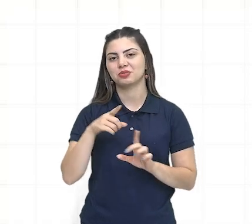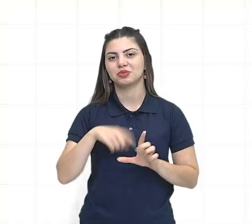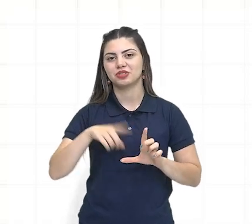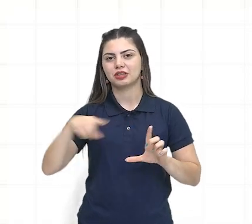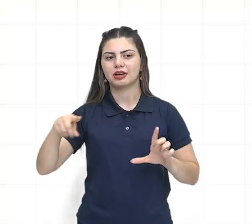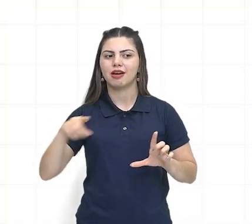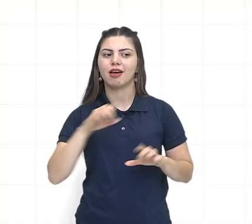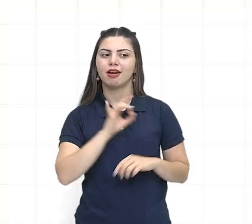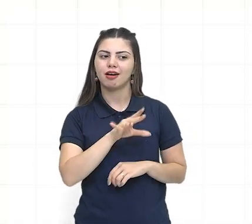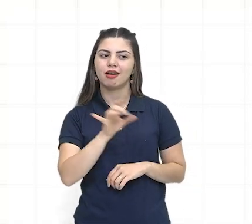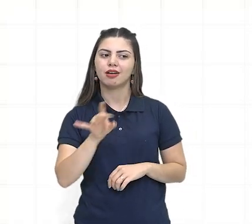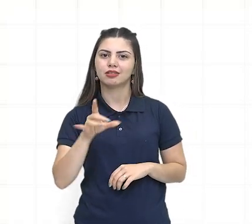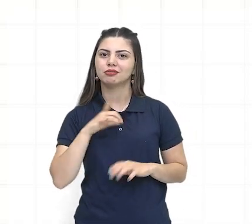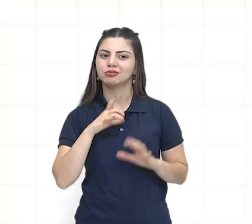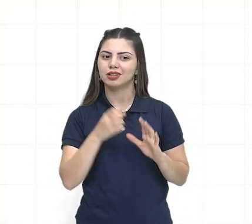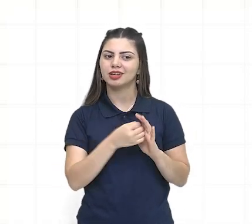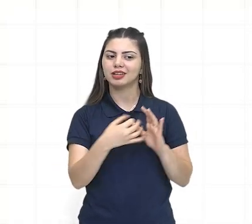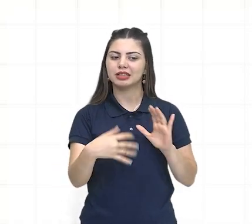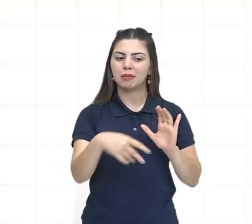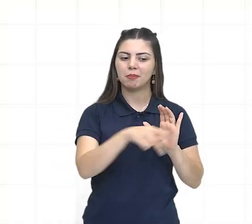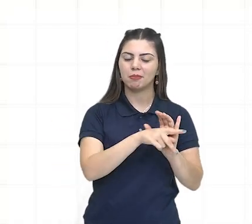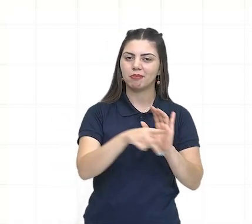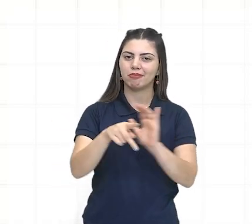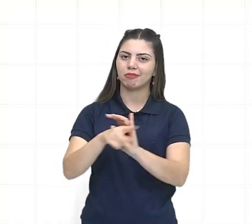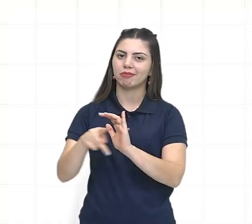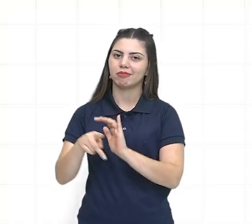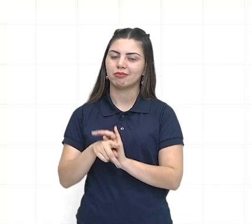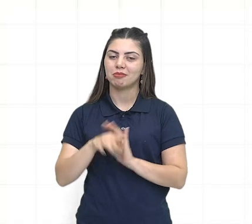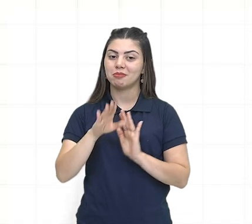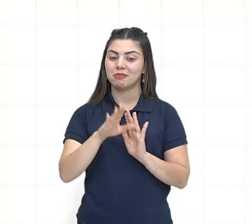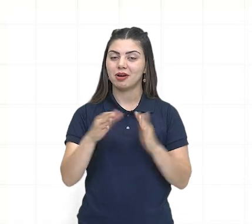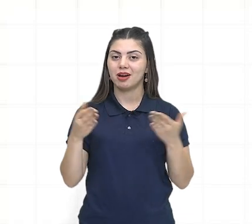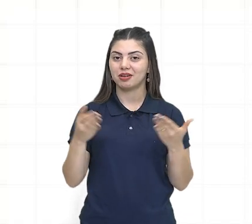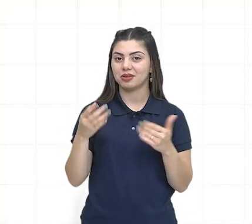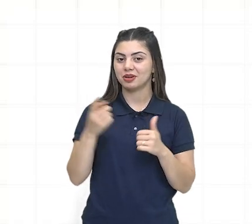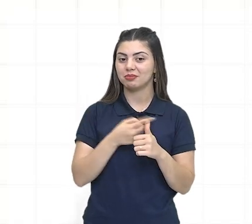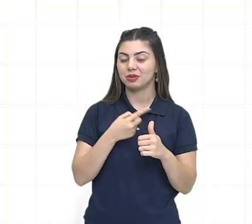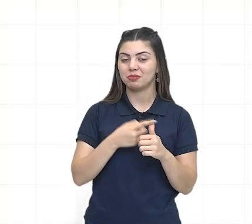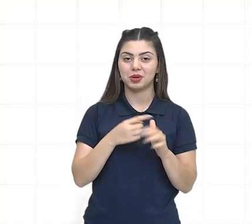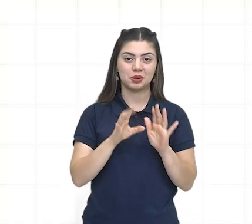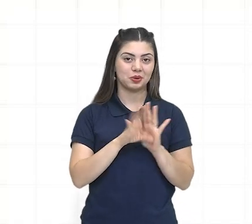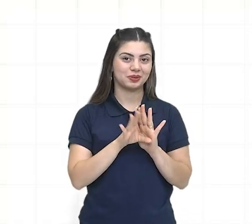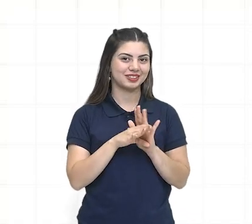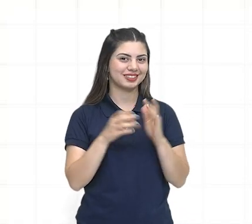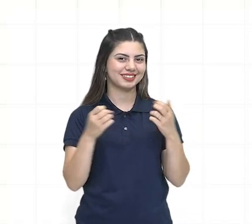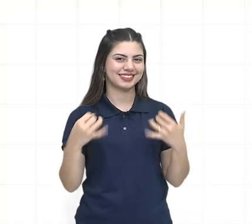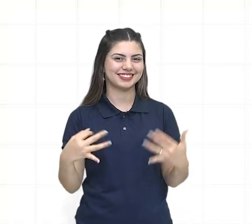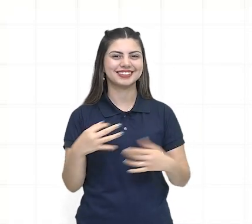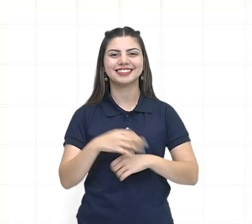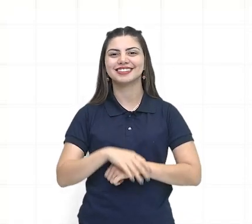suas especificidades, tá? Mas primeiro vamos fazer a sua definição.